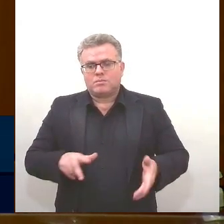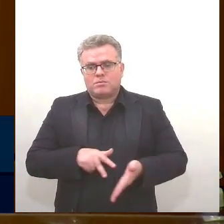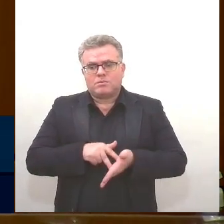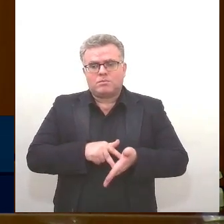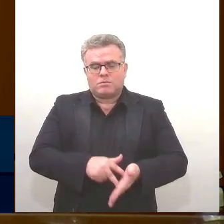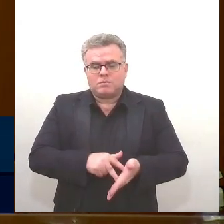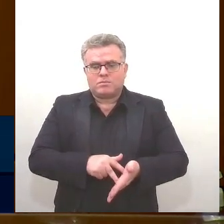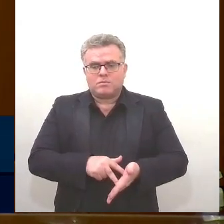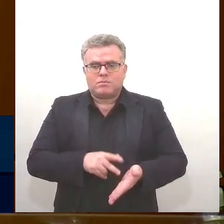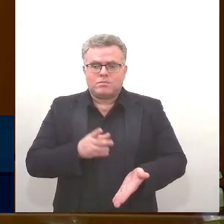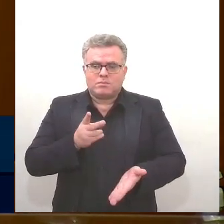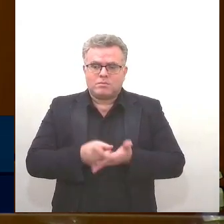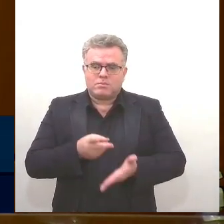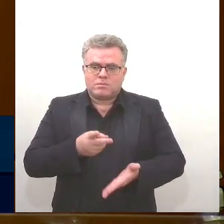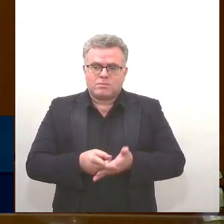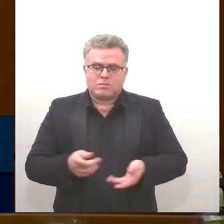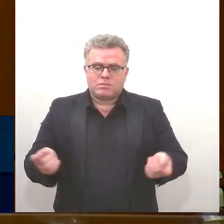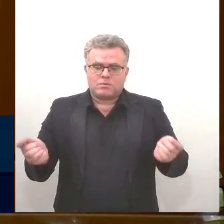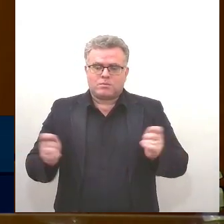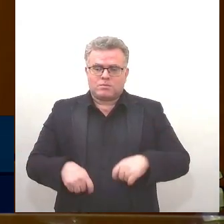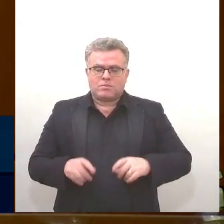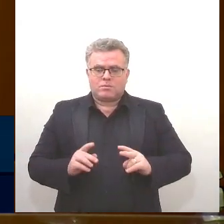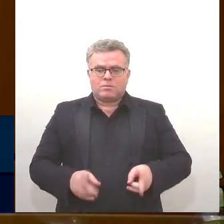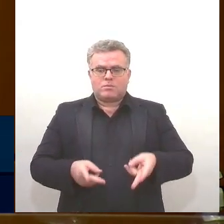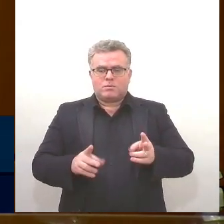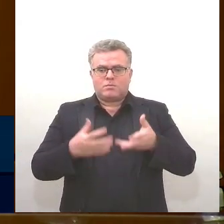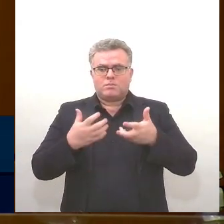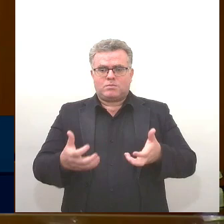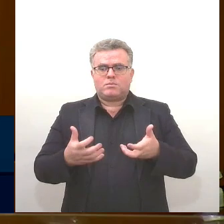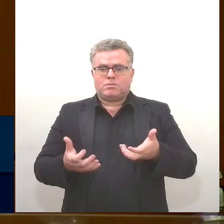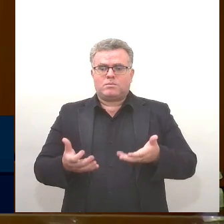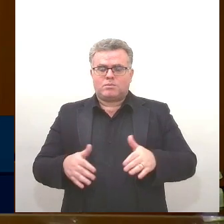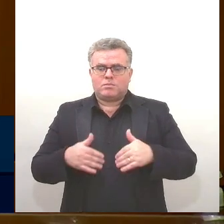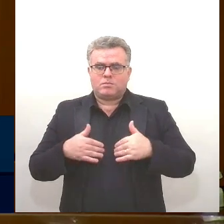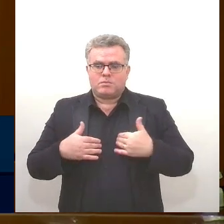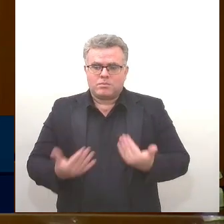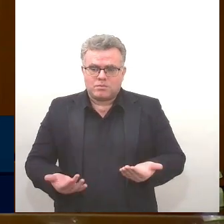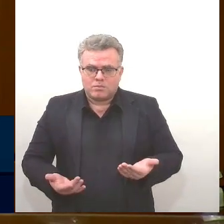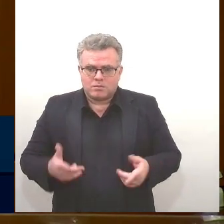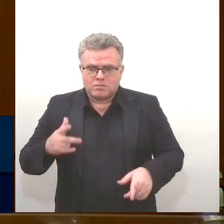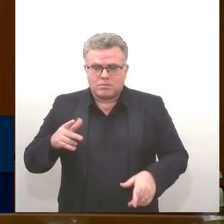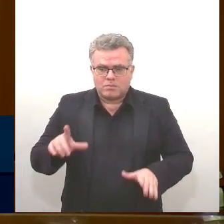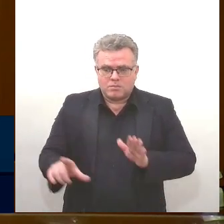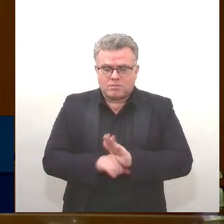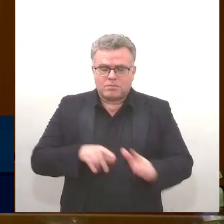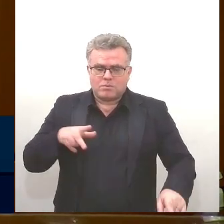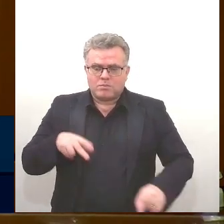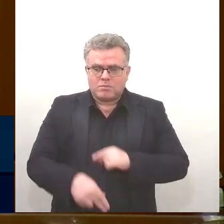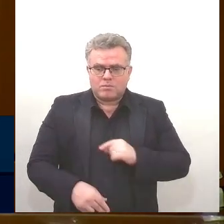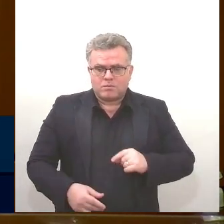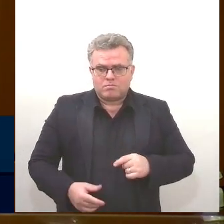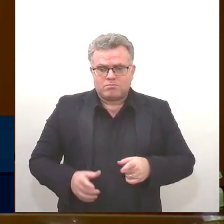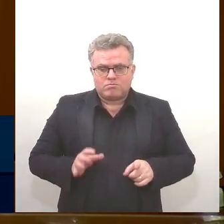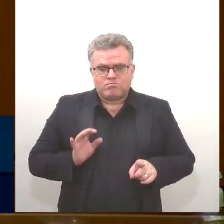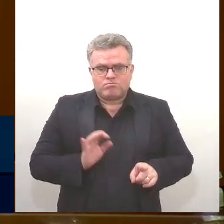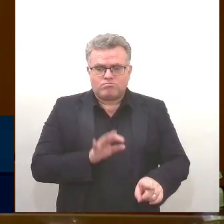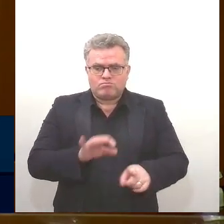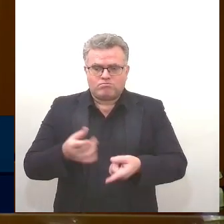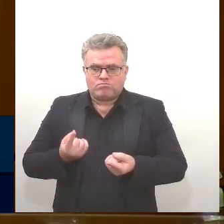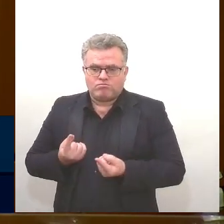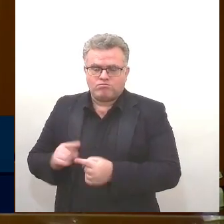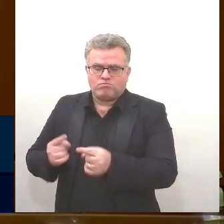dever de querer bu burlar a lei de incitar o povo de incitar a